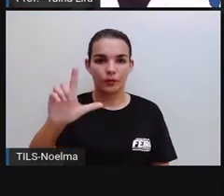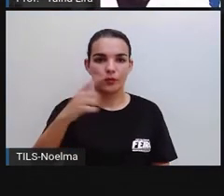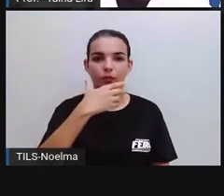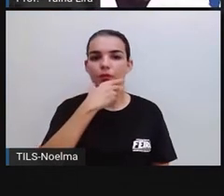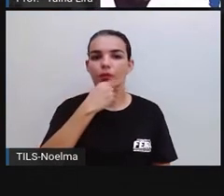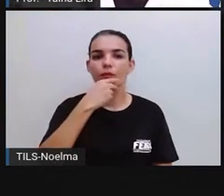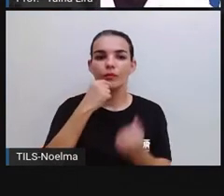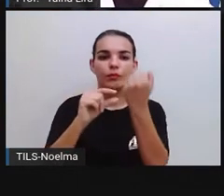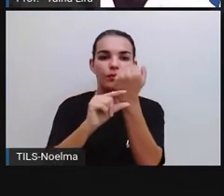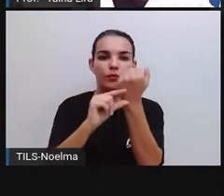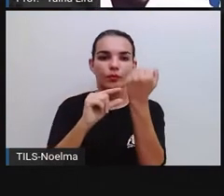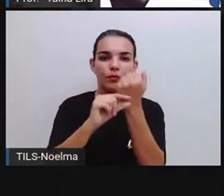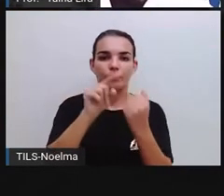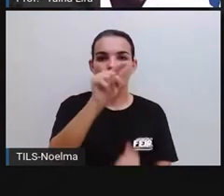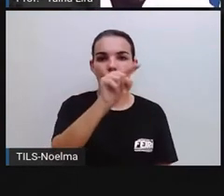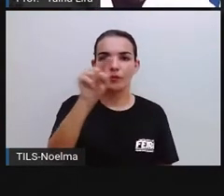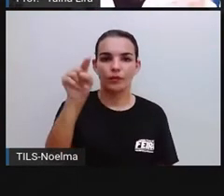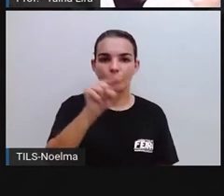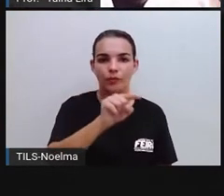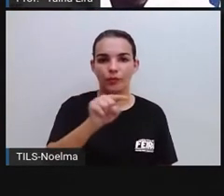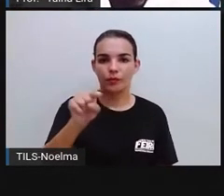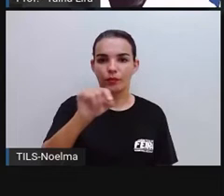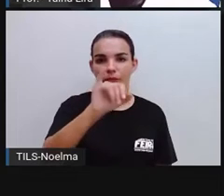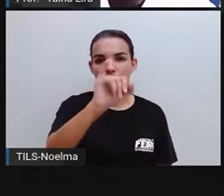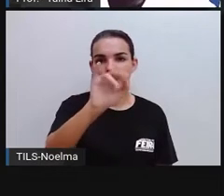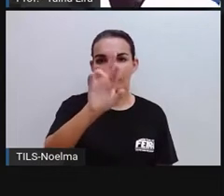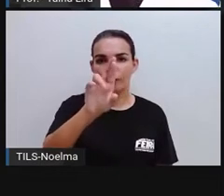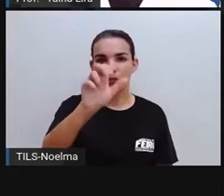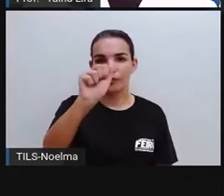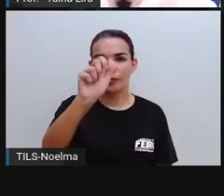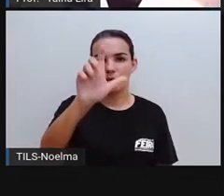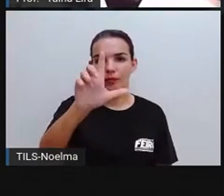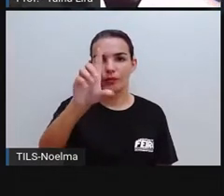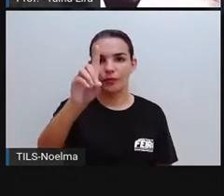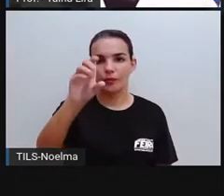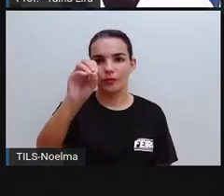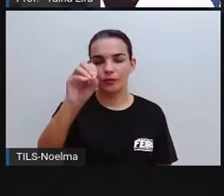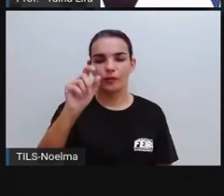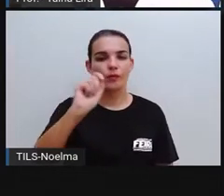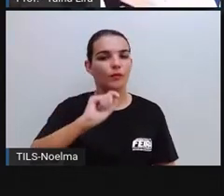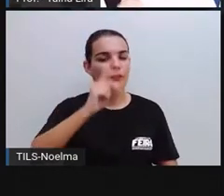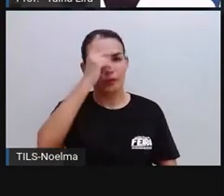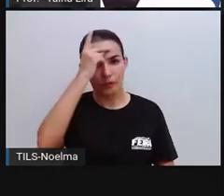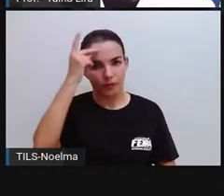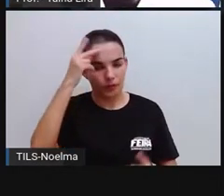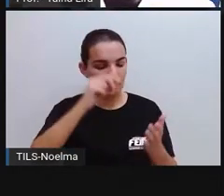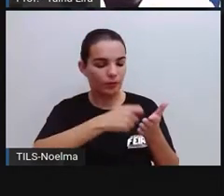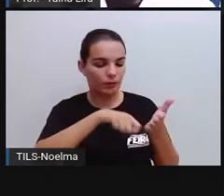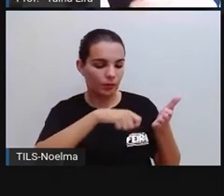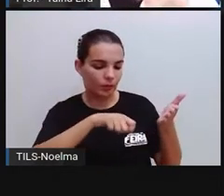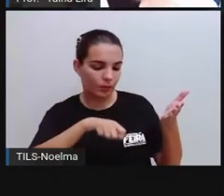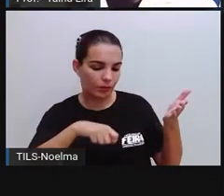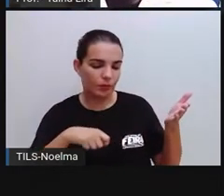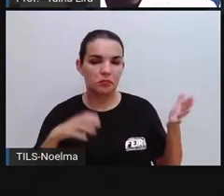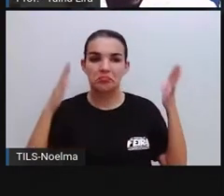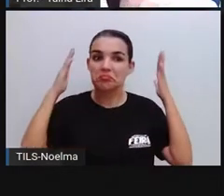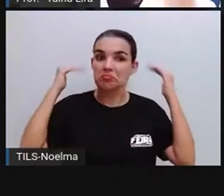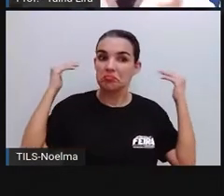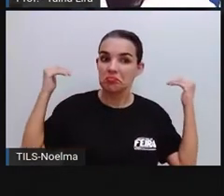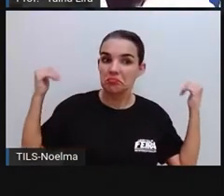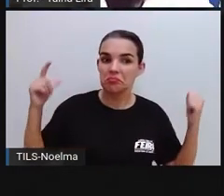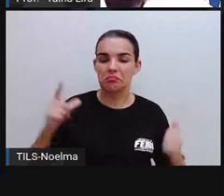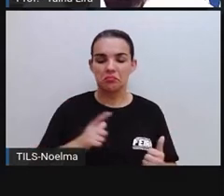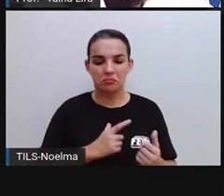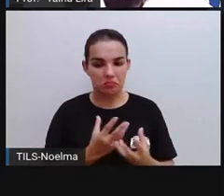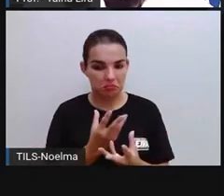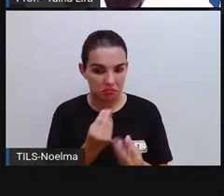quem é Ziraldo? Ziraldo, ele é um escritor, né, muito famoso, um escritor de livros, né? E ele tem